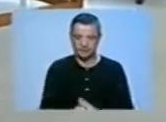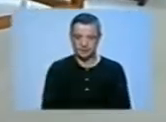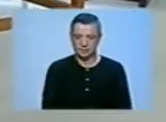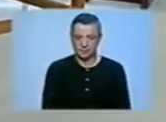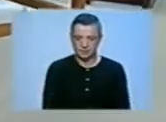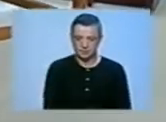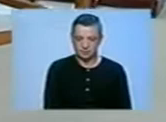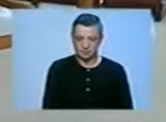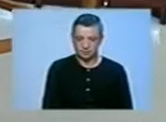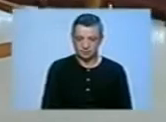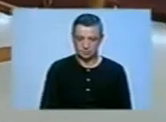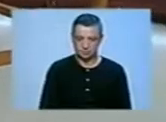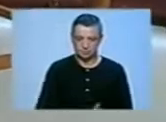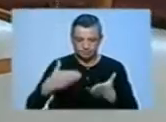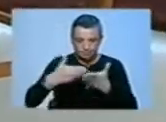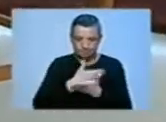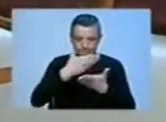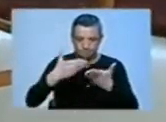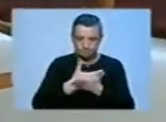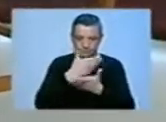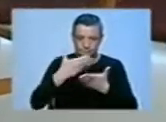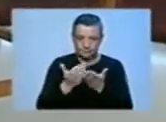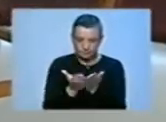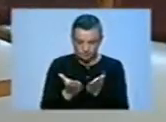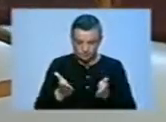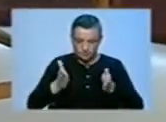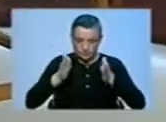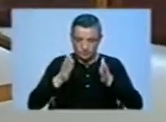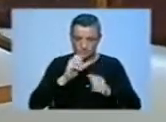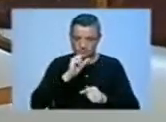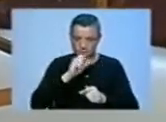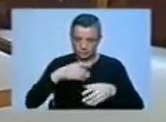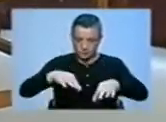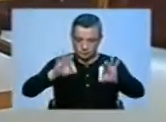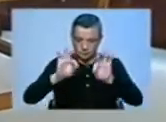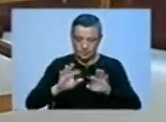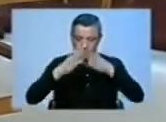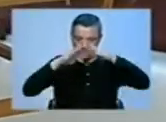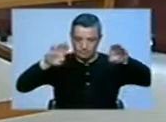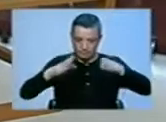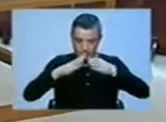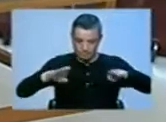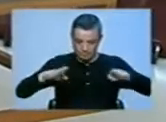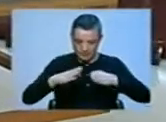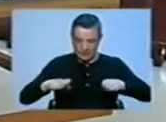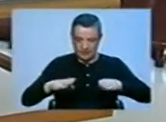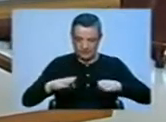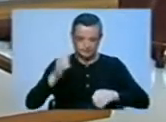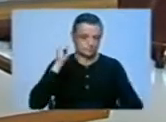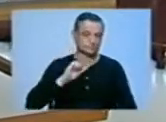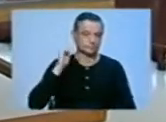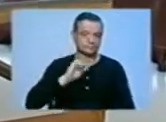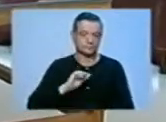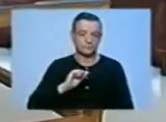uma espátula para colocar aqui na taxa para baixo a taxa considerada um piquenique do pior leiria vai porque não estou indo